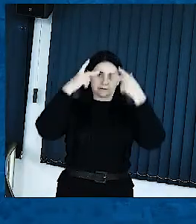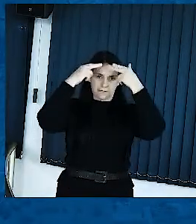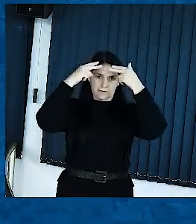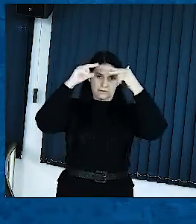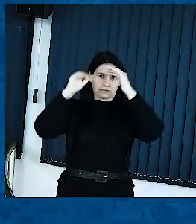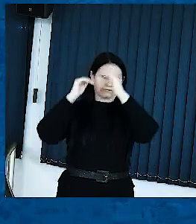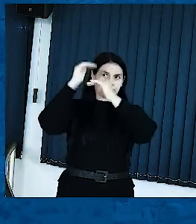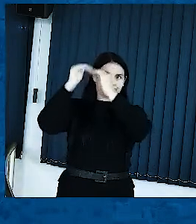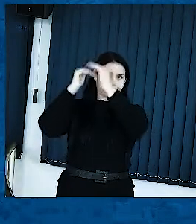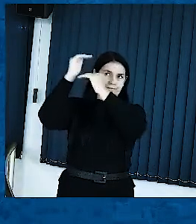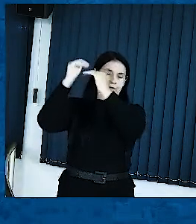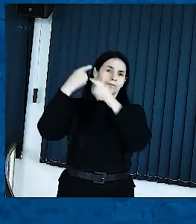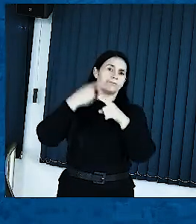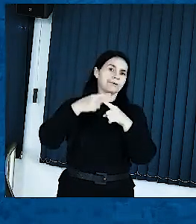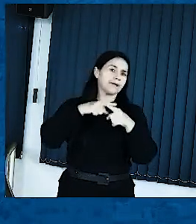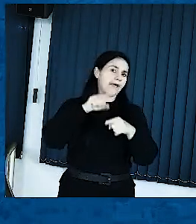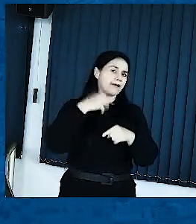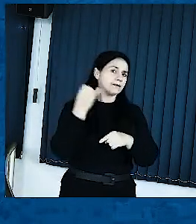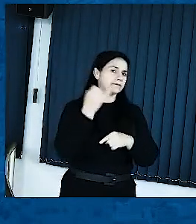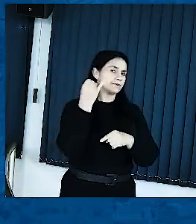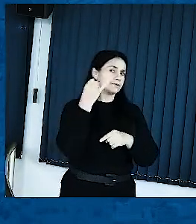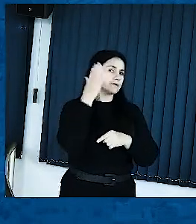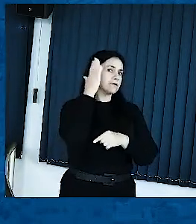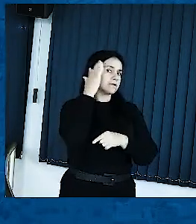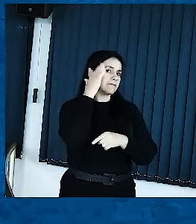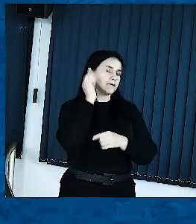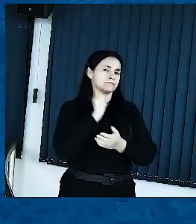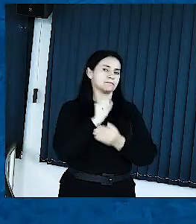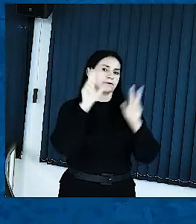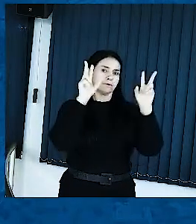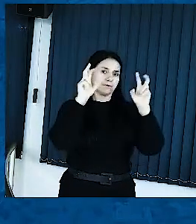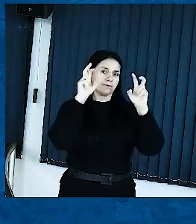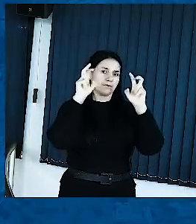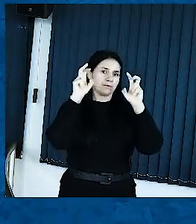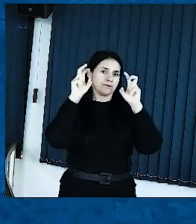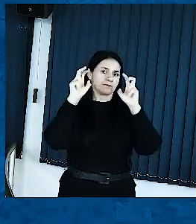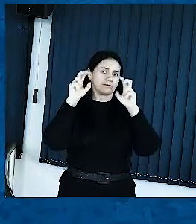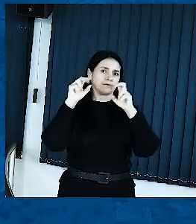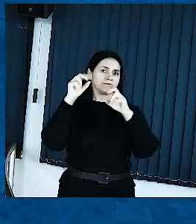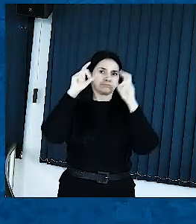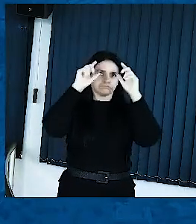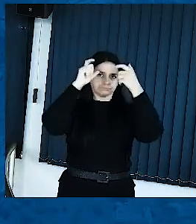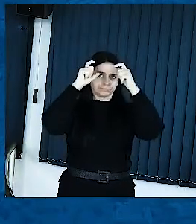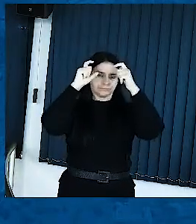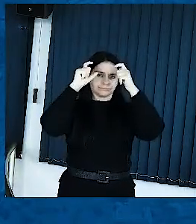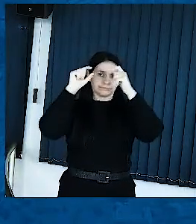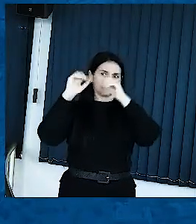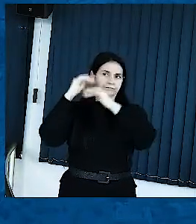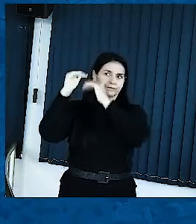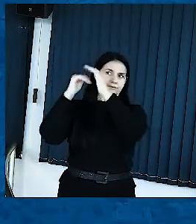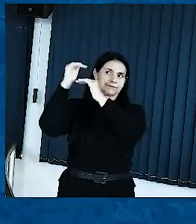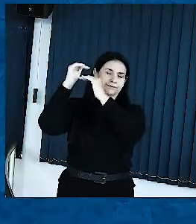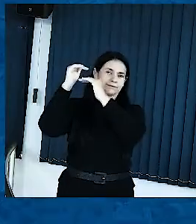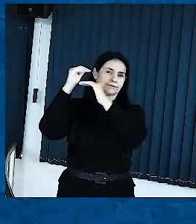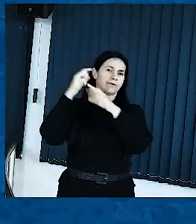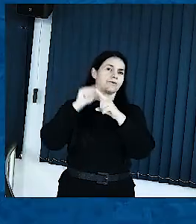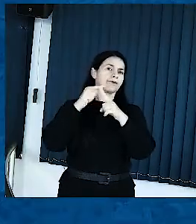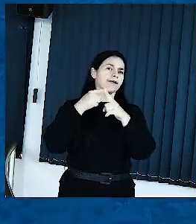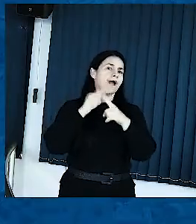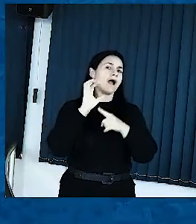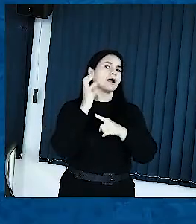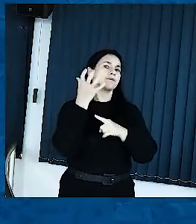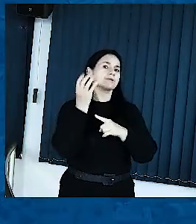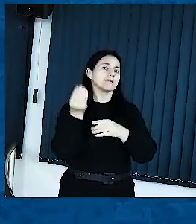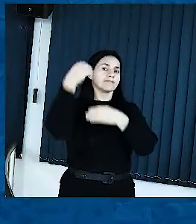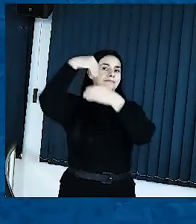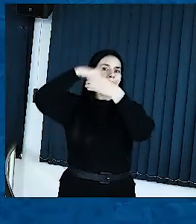Neurodesenvolvimento. Por que é importante a gente saber sobre o neurodesenvolvimento? O que está acontecendo dentro